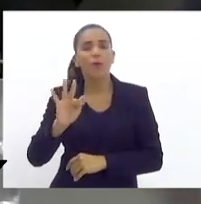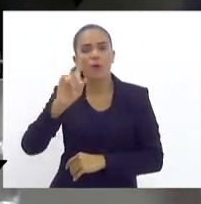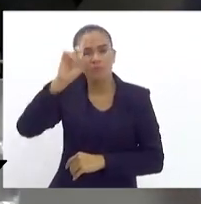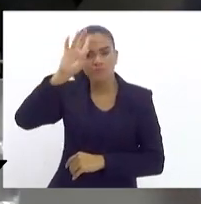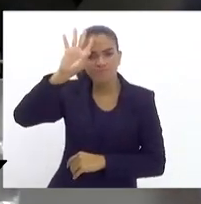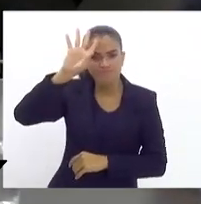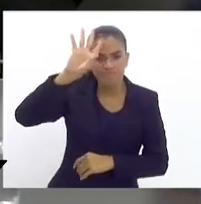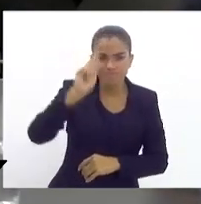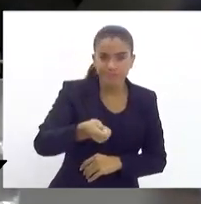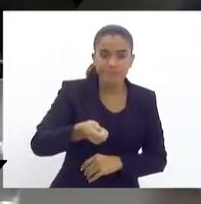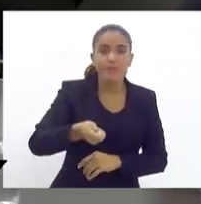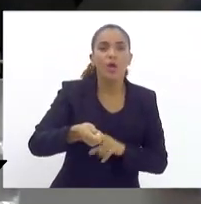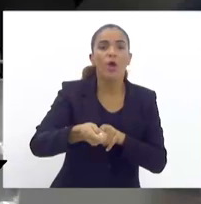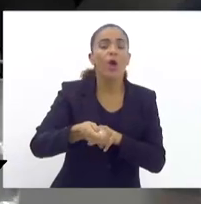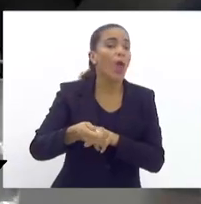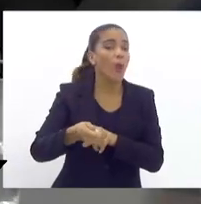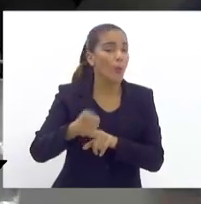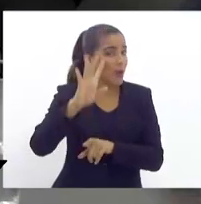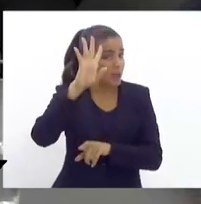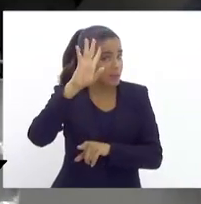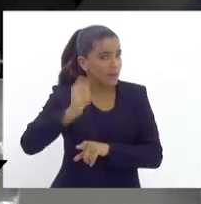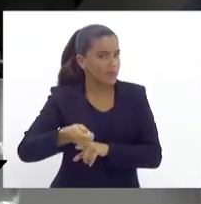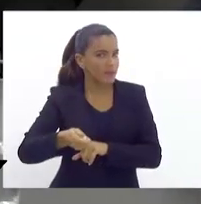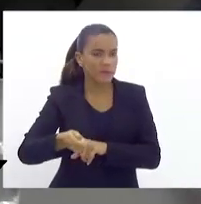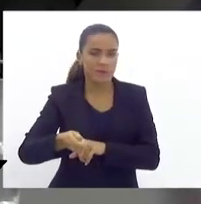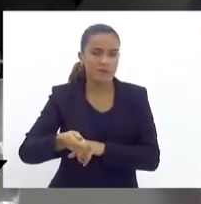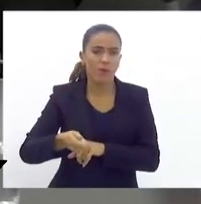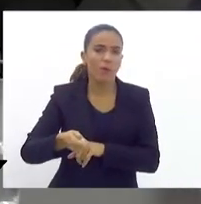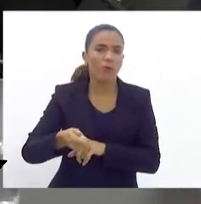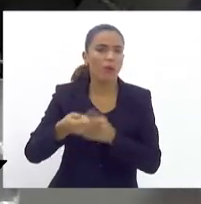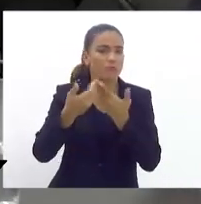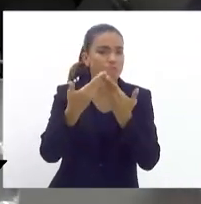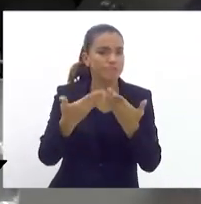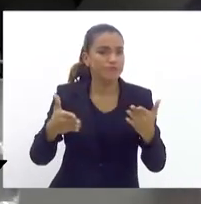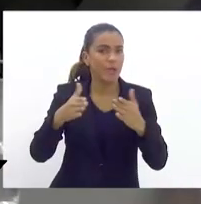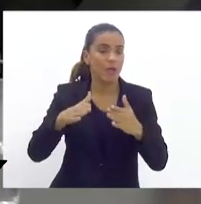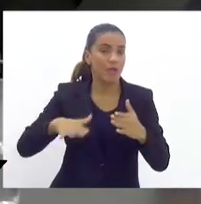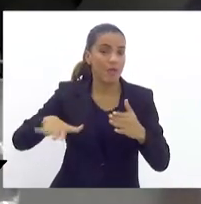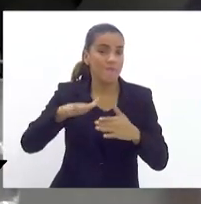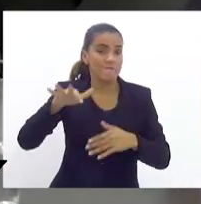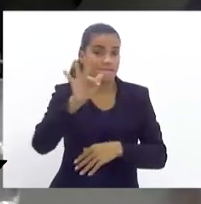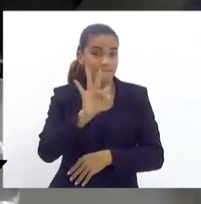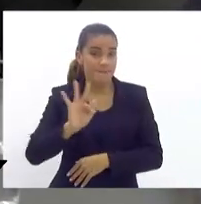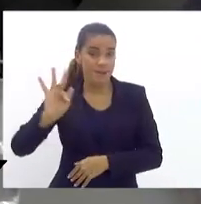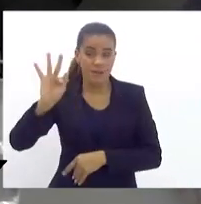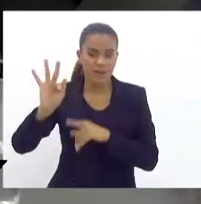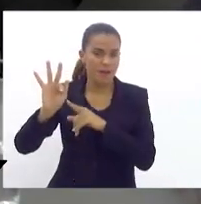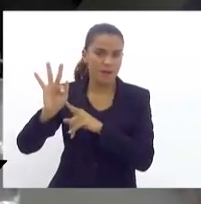determina que essa definição é uma definição de âmbito de caráter federal e